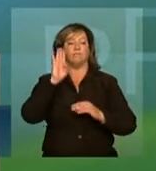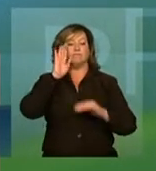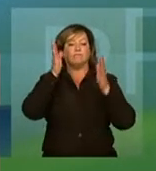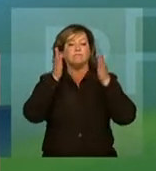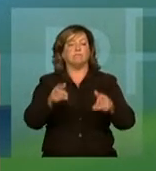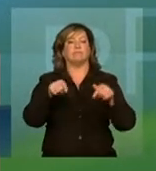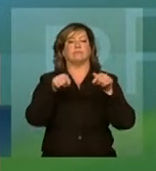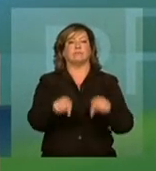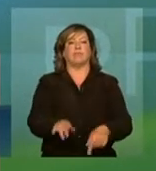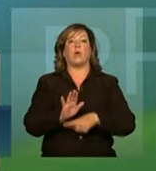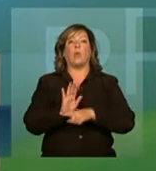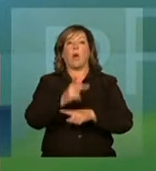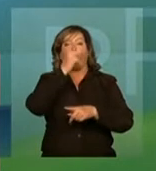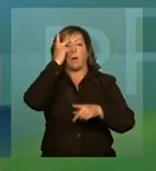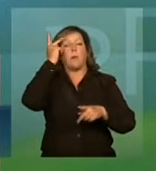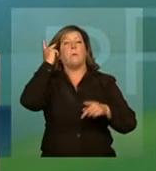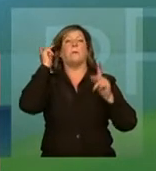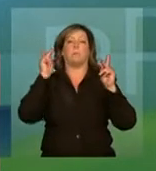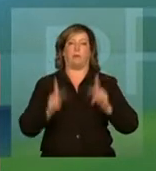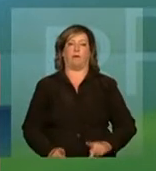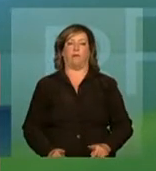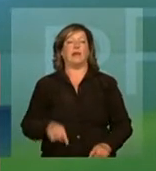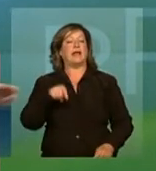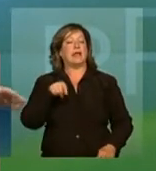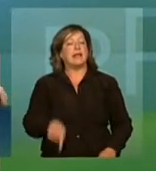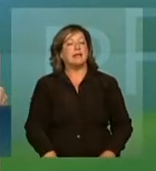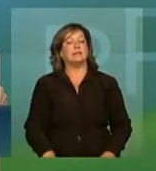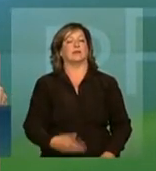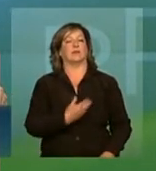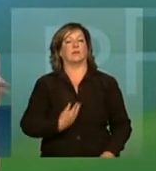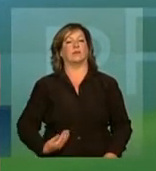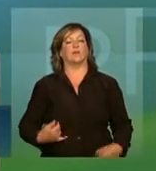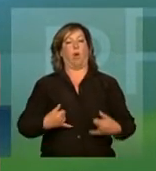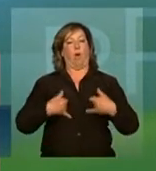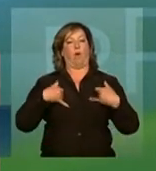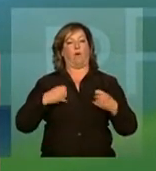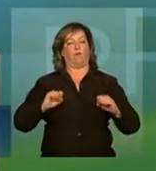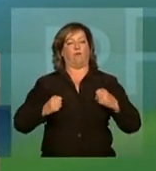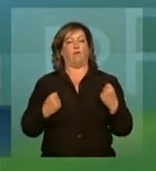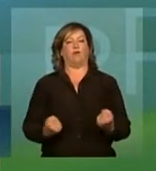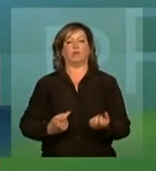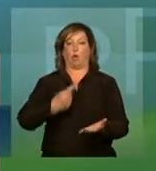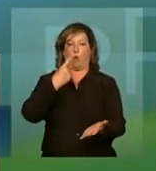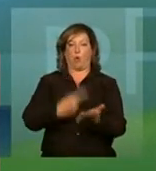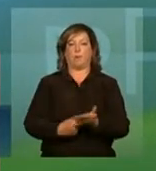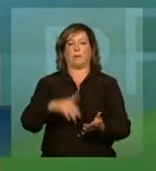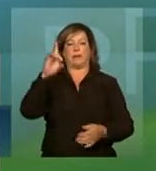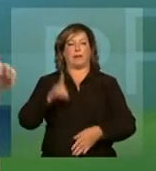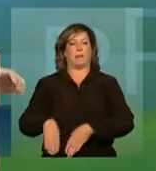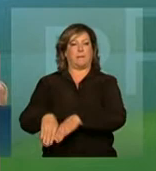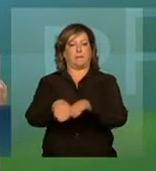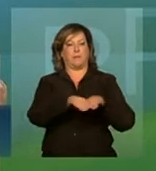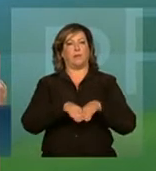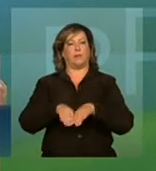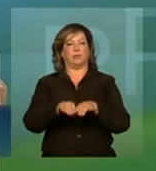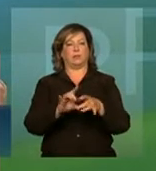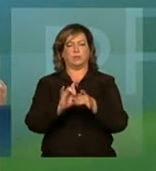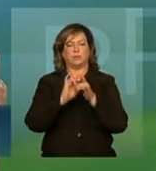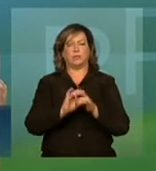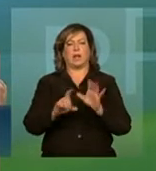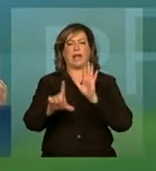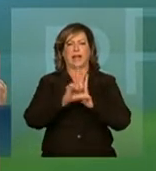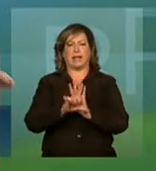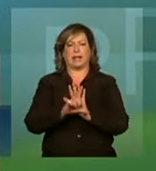interesse maior da população. É um Estado que se orgulha de sua força, força no compromisso democrático, no apego à lei e